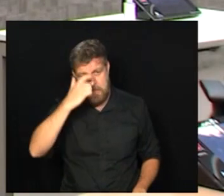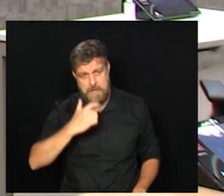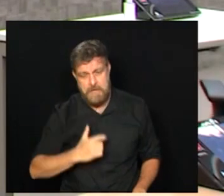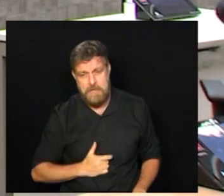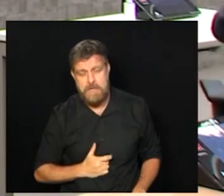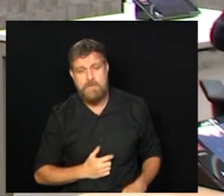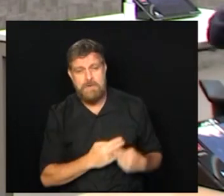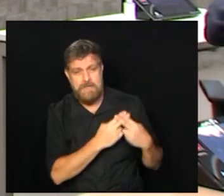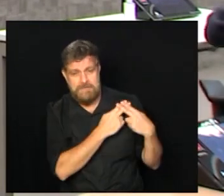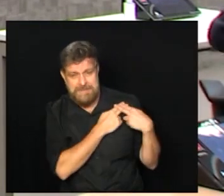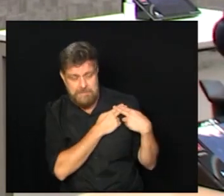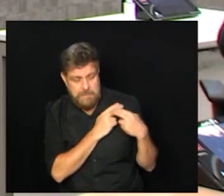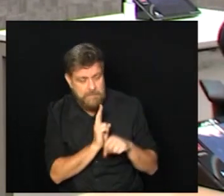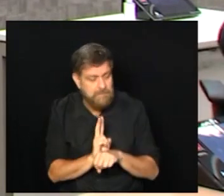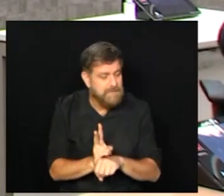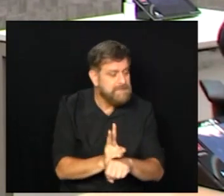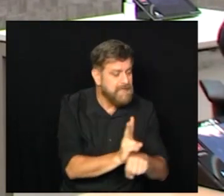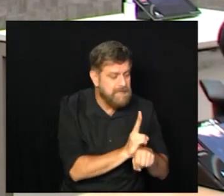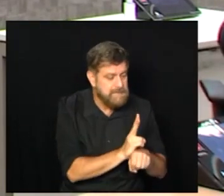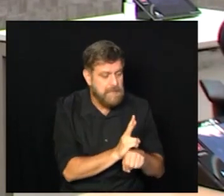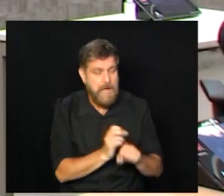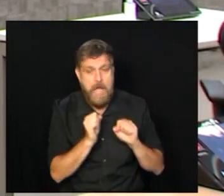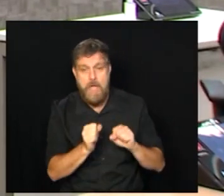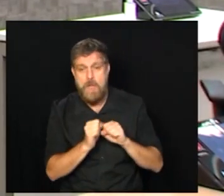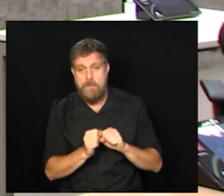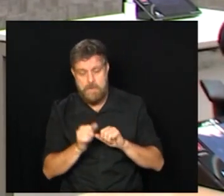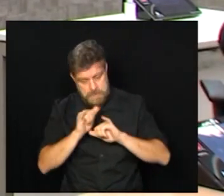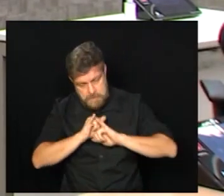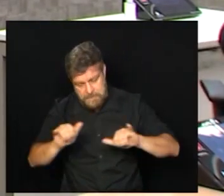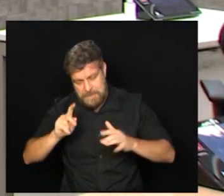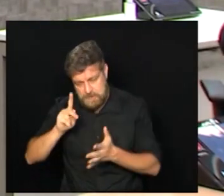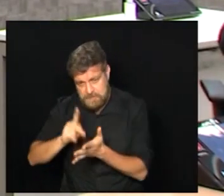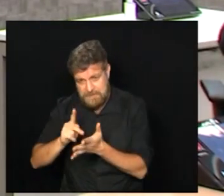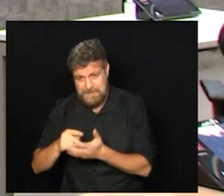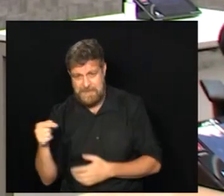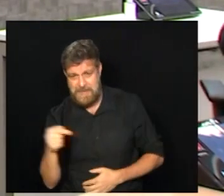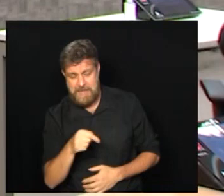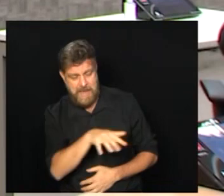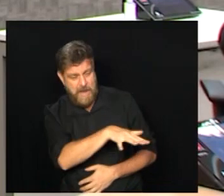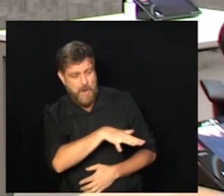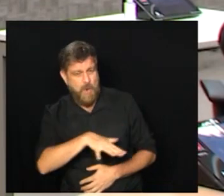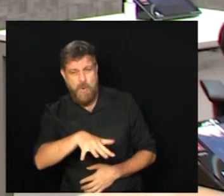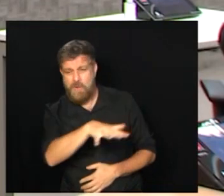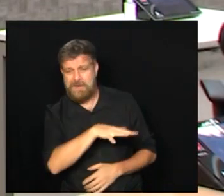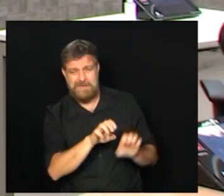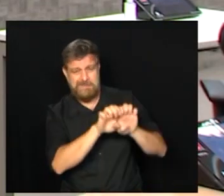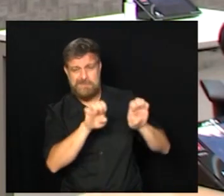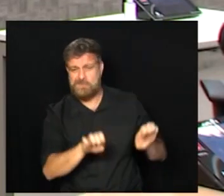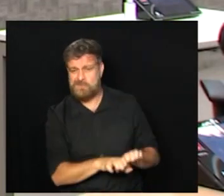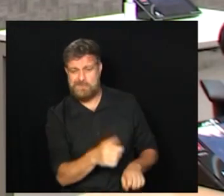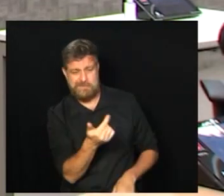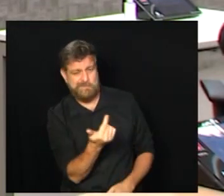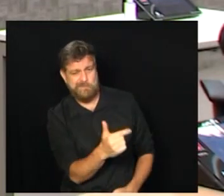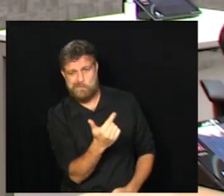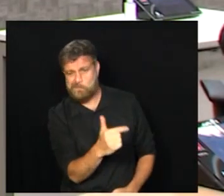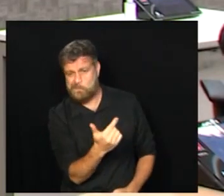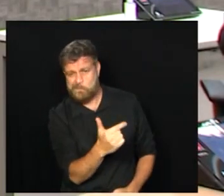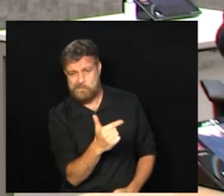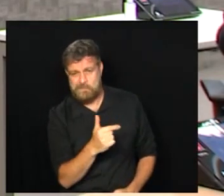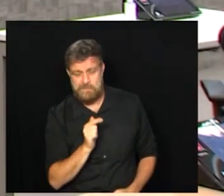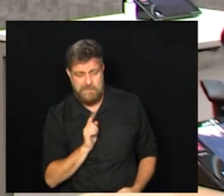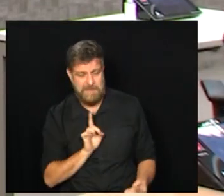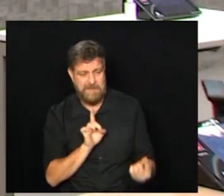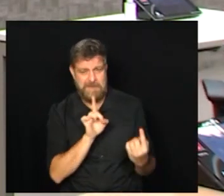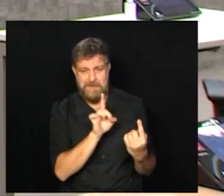vereador que estive fiscalizando o local, eu posso falar com muita propriedade, é um local assim, que sem estrutura nenhuma para estar acolhendo